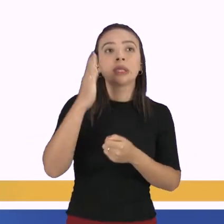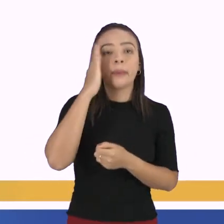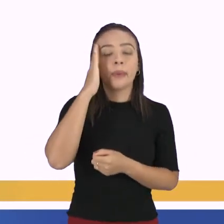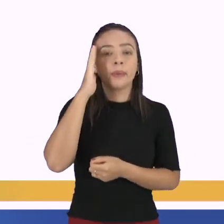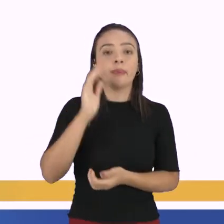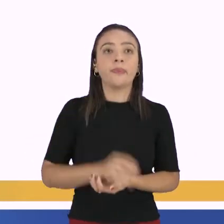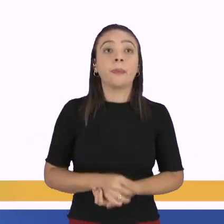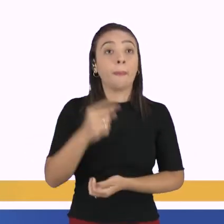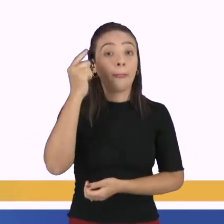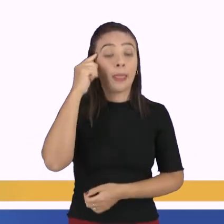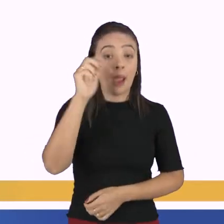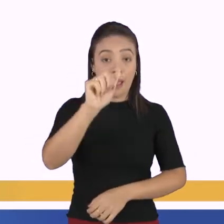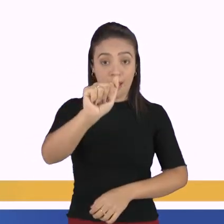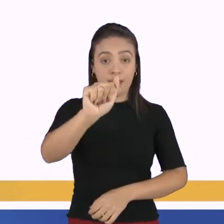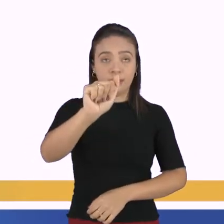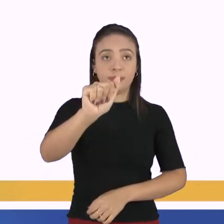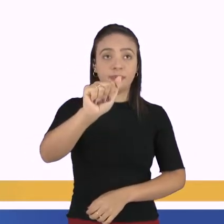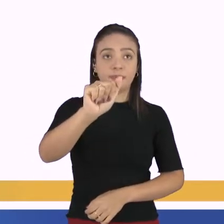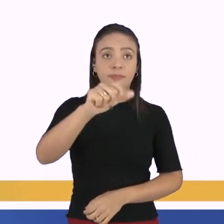imagina retas